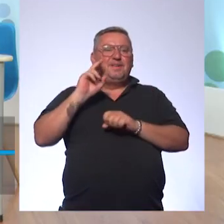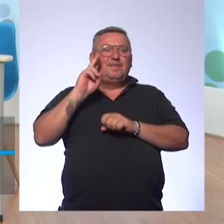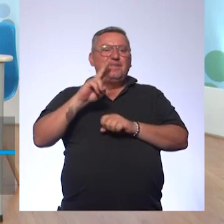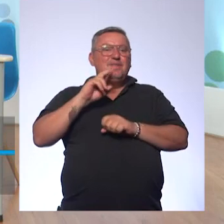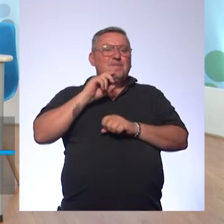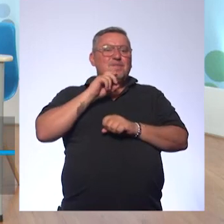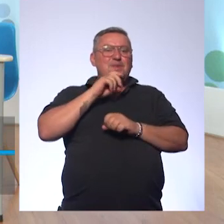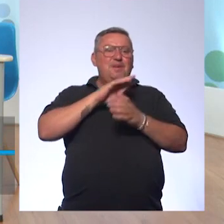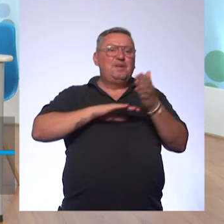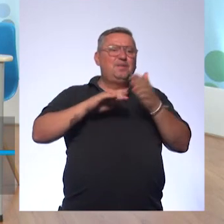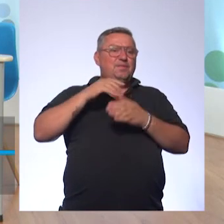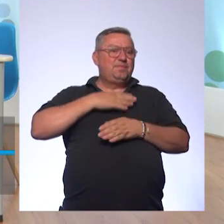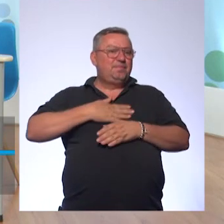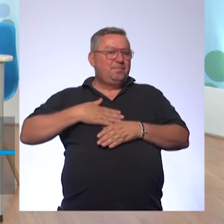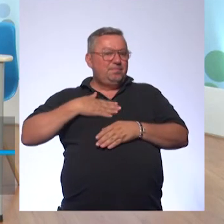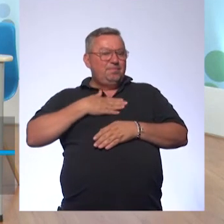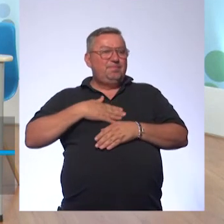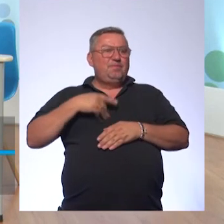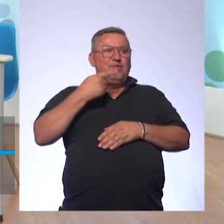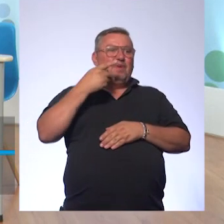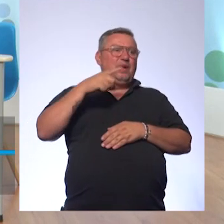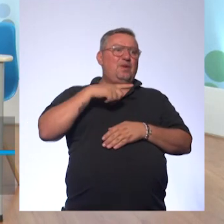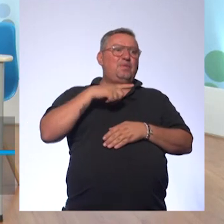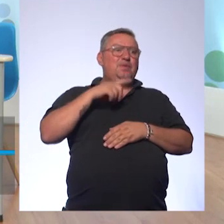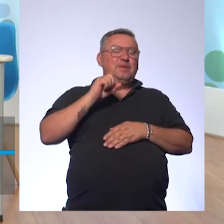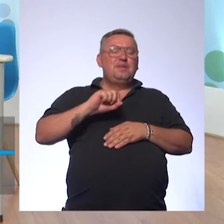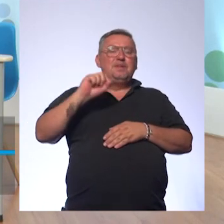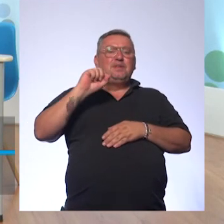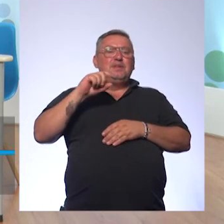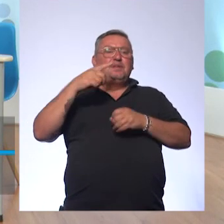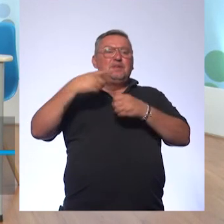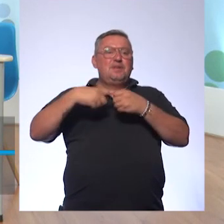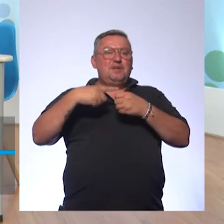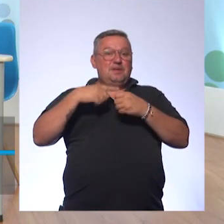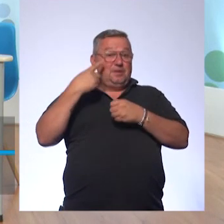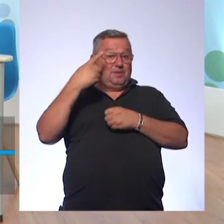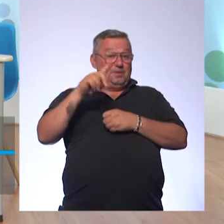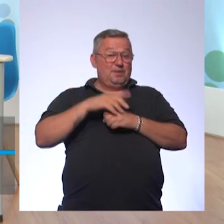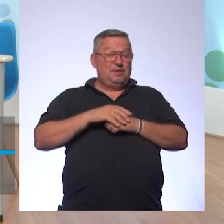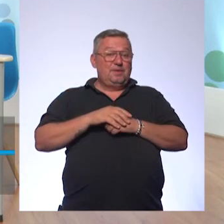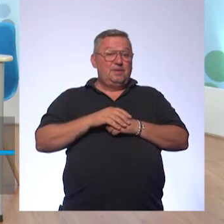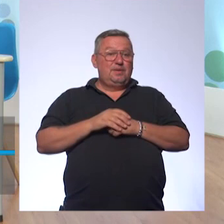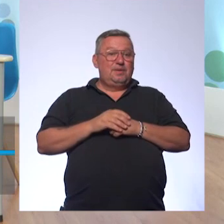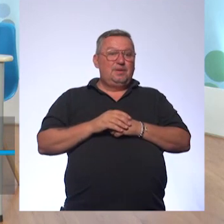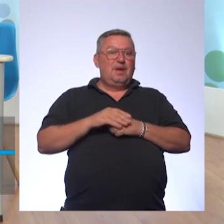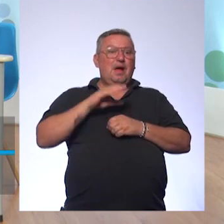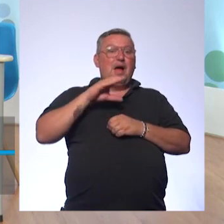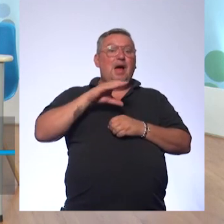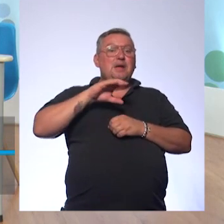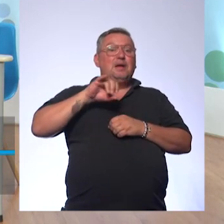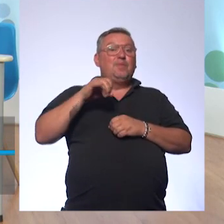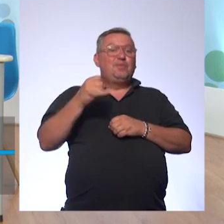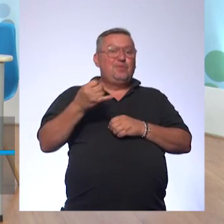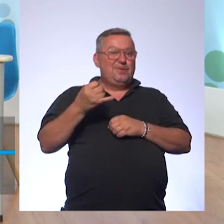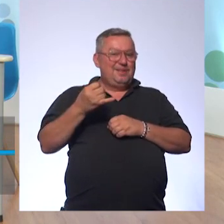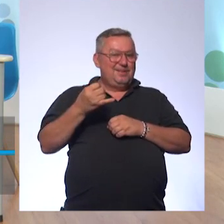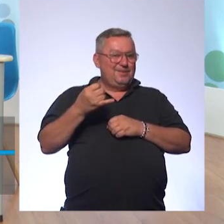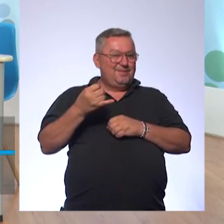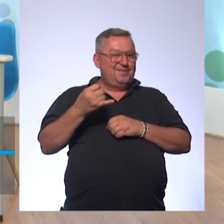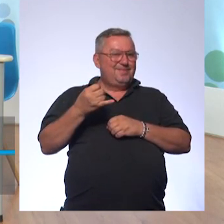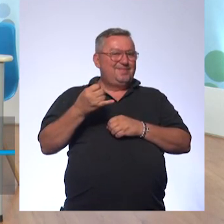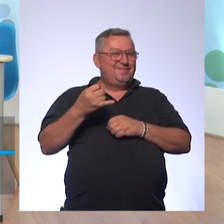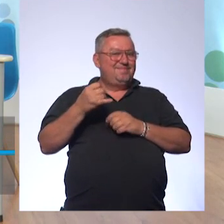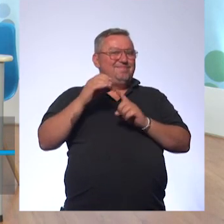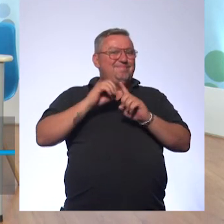De passagem, mas conheço. Campos do Jordão está 23 graus. Então, ali perto de Aparecida e tudo mais, deve estar um pouquinho frio também, não deve estar muito quente. Se tiver